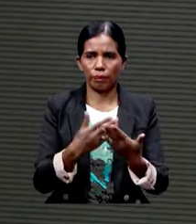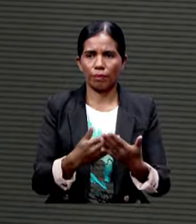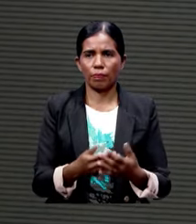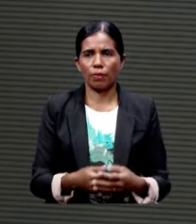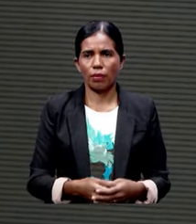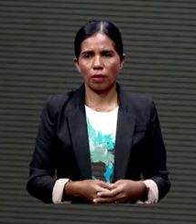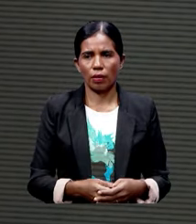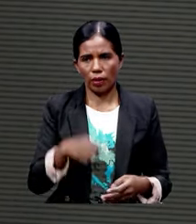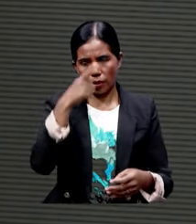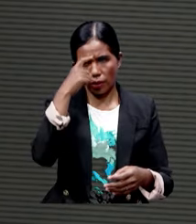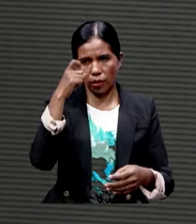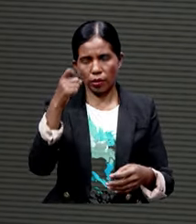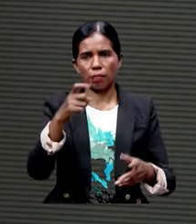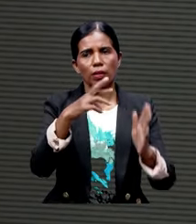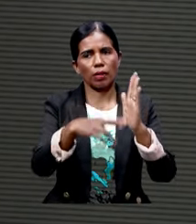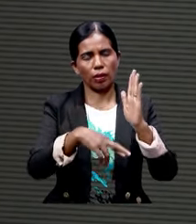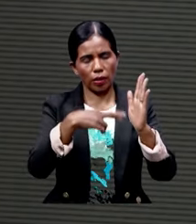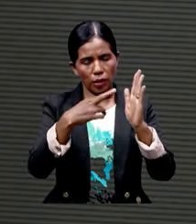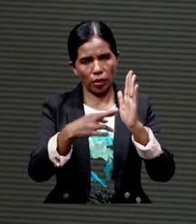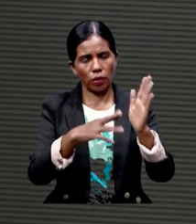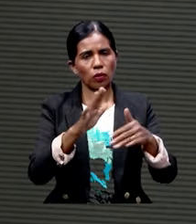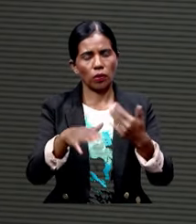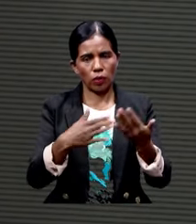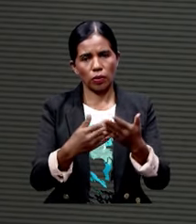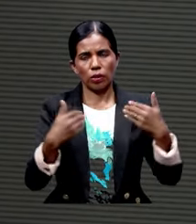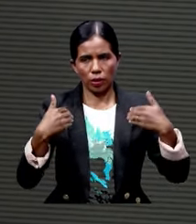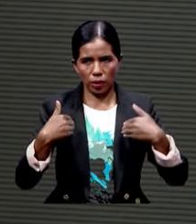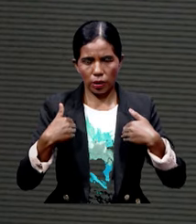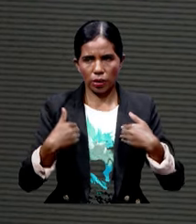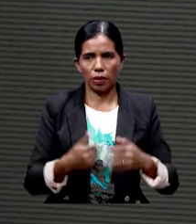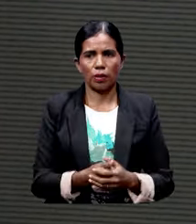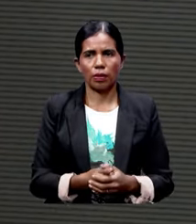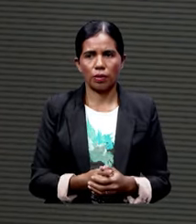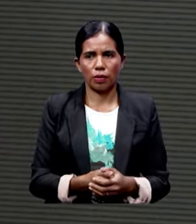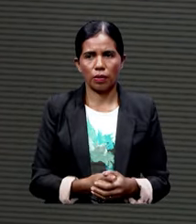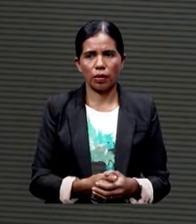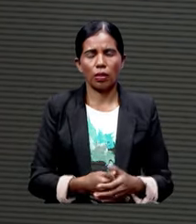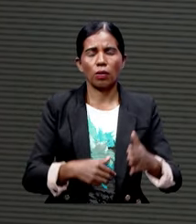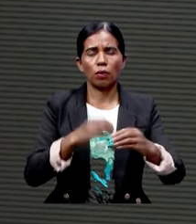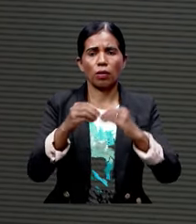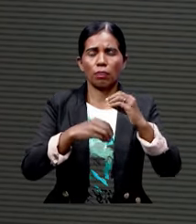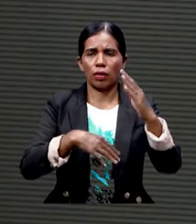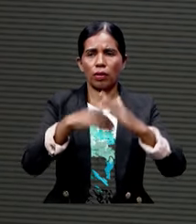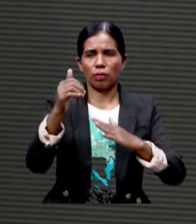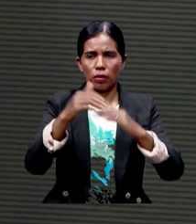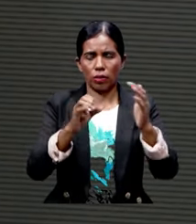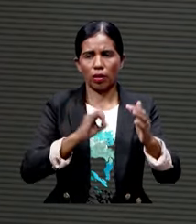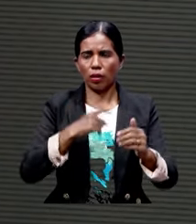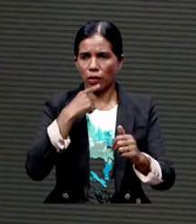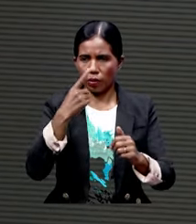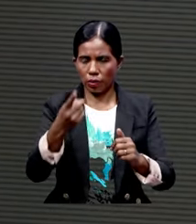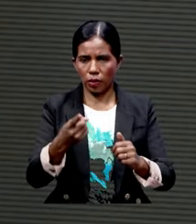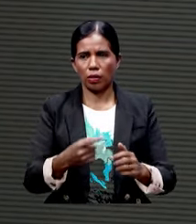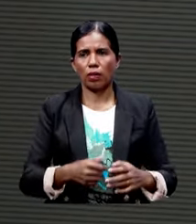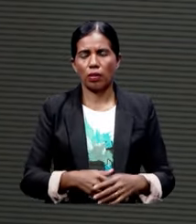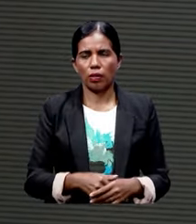Também é. Regras e procedimentos. A infraestrutura também, infraestrutura. Até me deu em inglês,